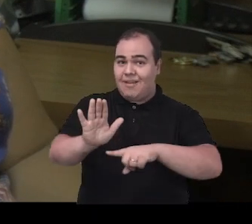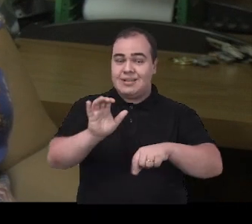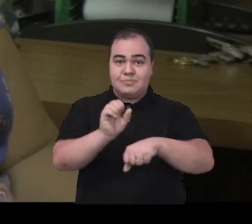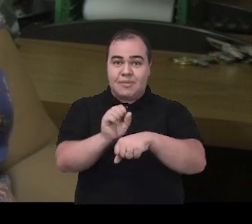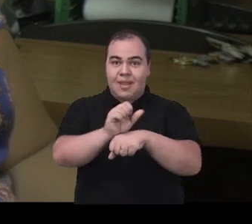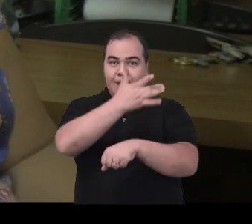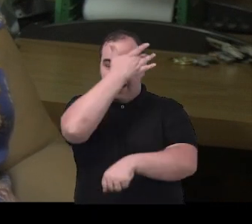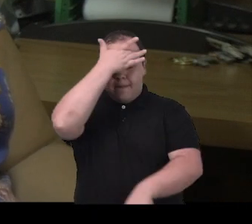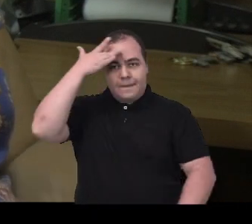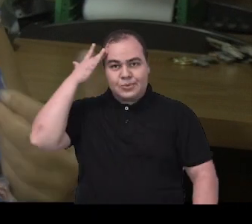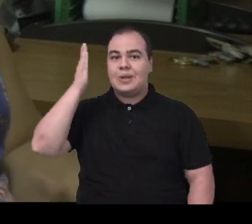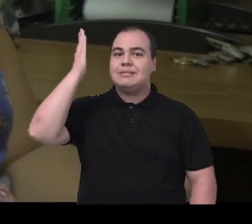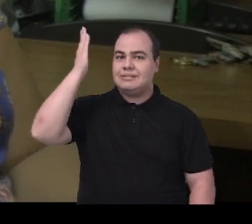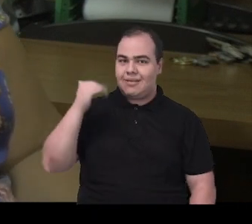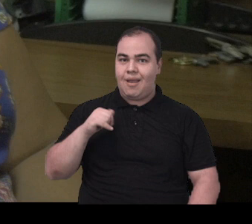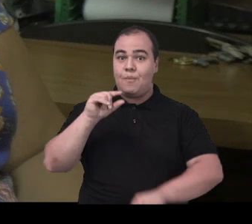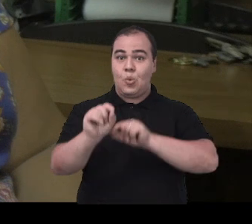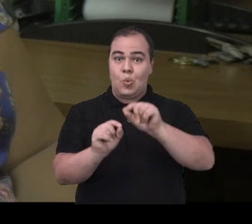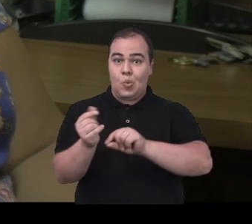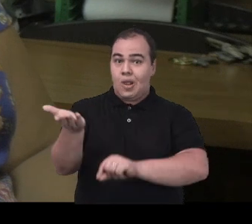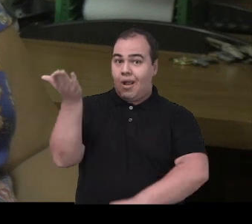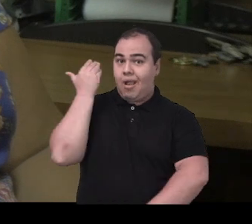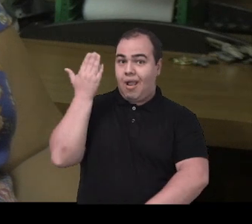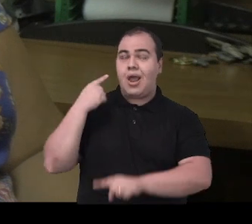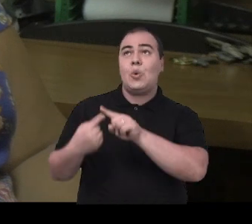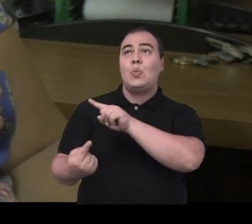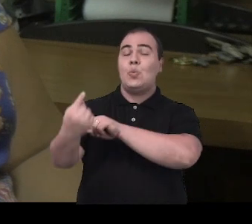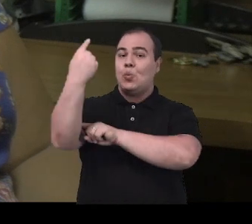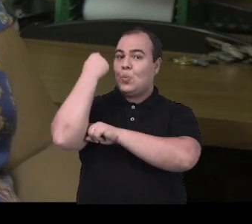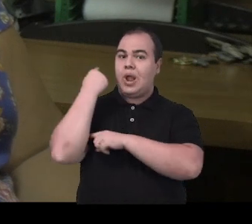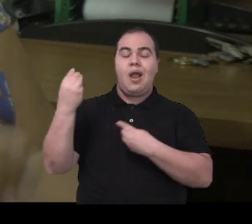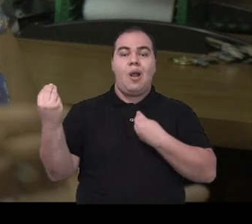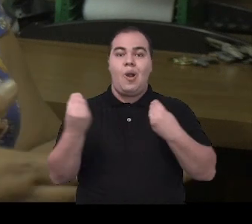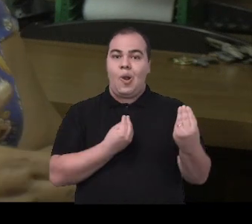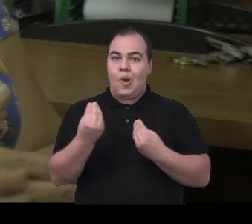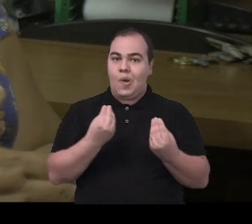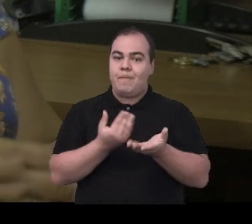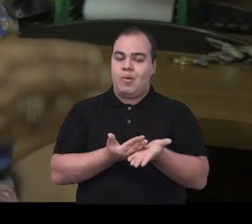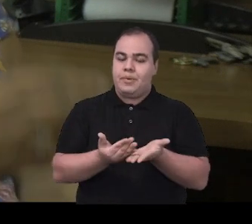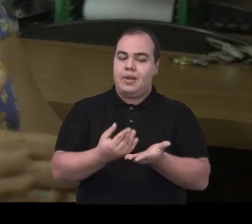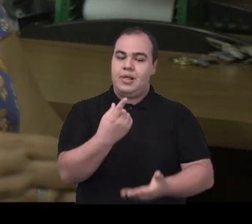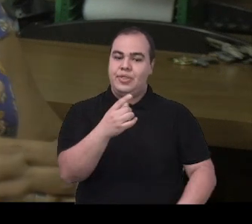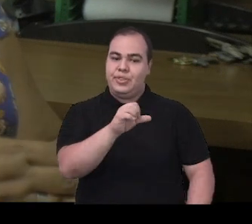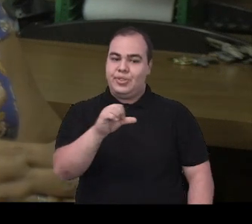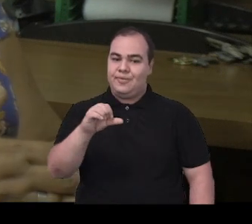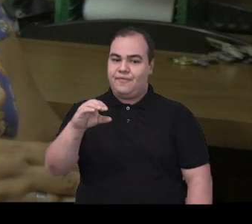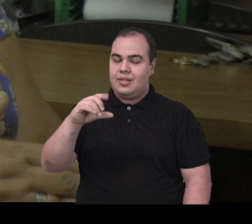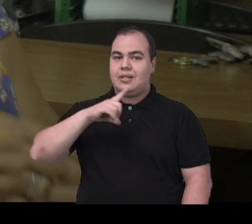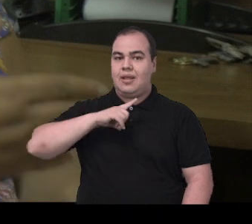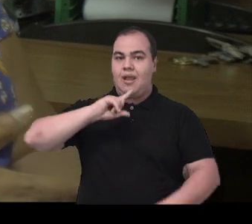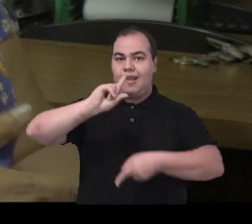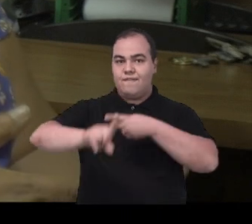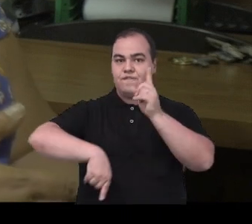as pessoas saibam o que era, né, como era antigamente, que a partir de 90 vem a reforma